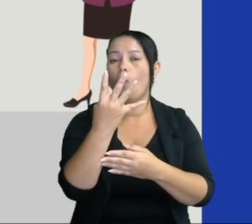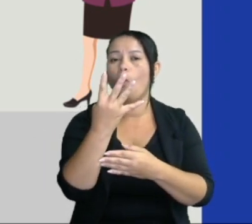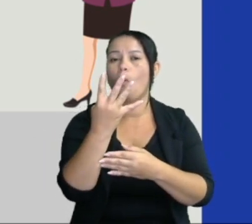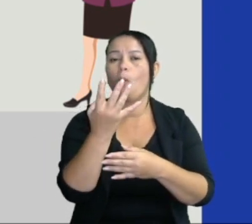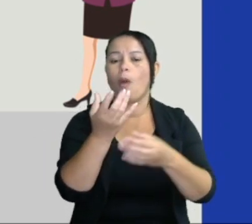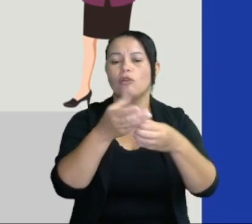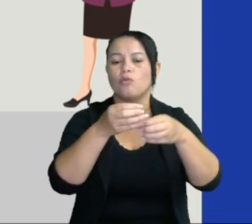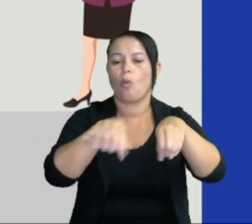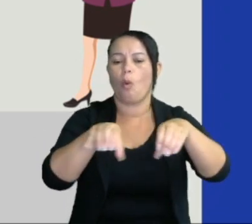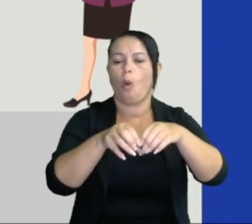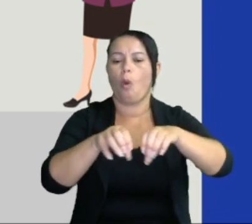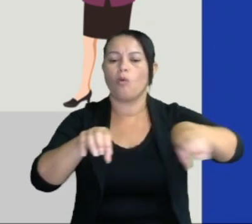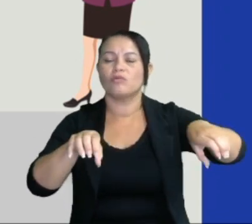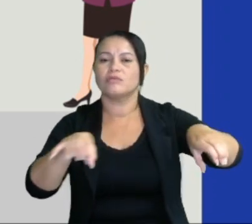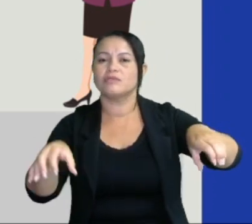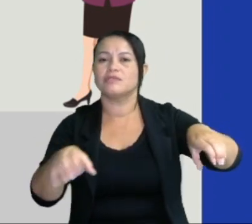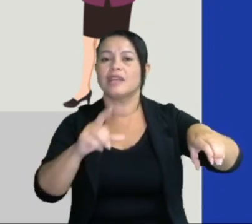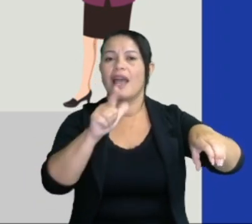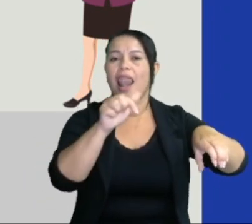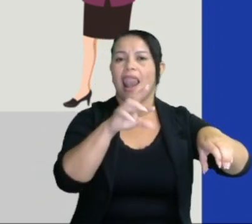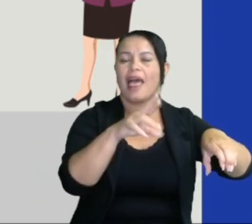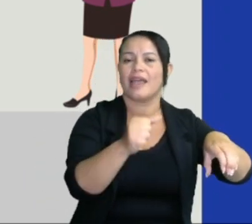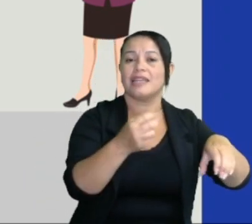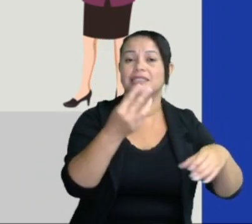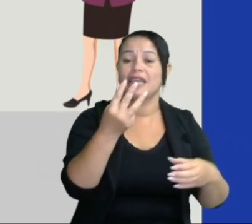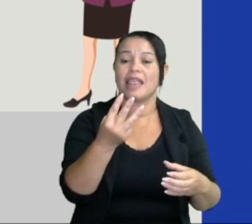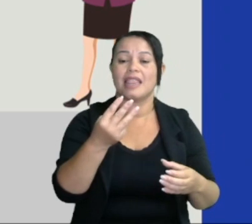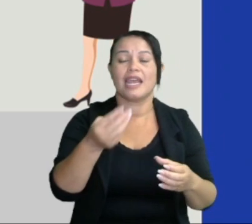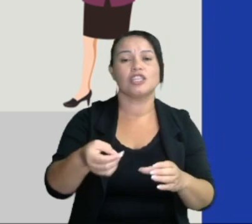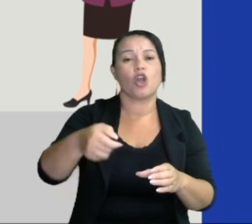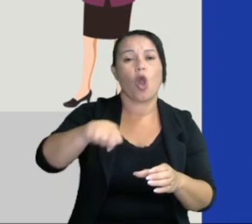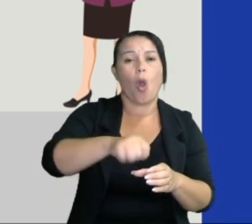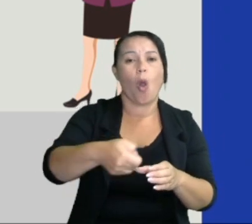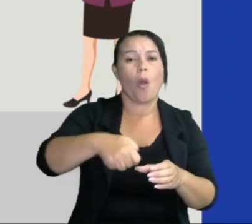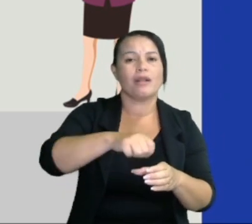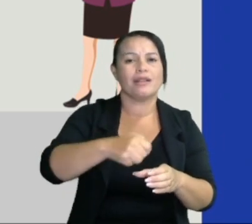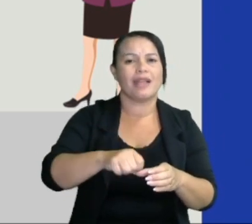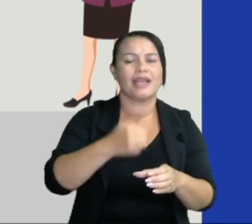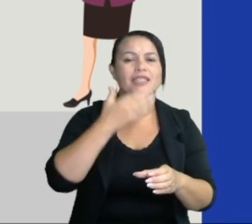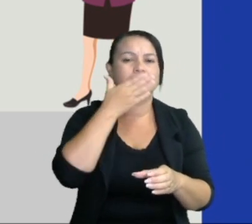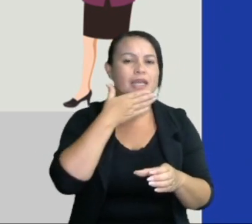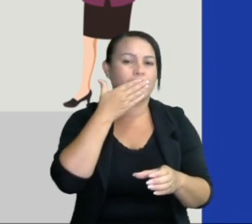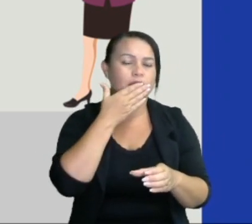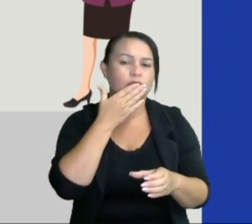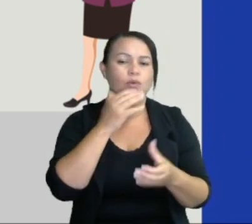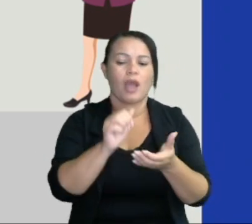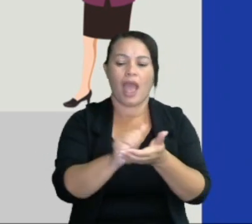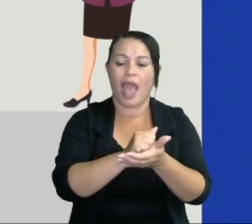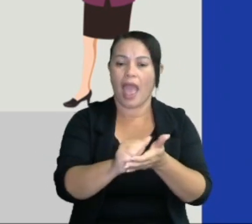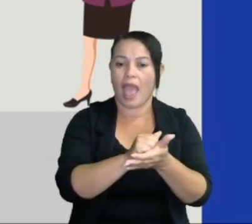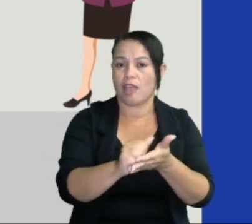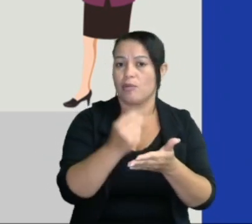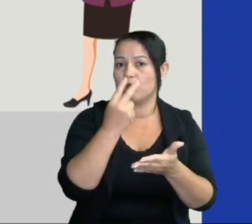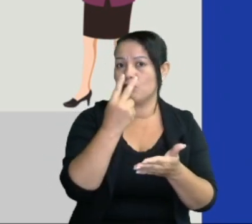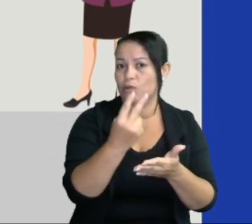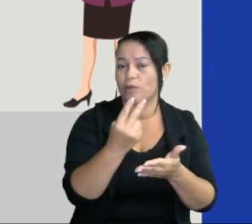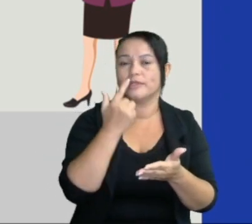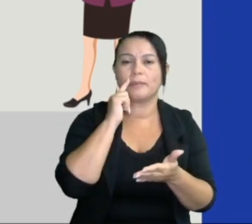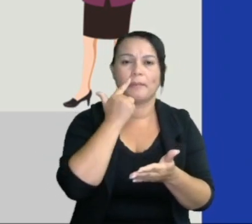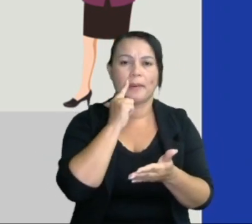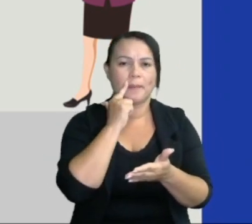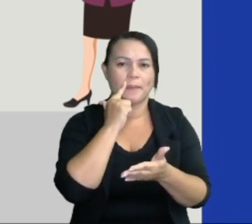ovo, 3 colheres de sopa de açúcar, raspas de 2 limões para decorar.